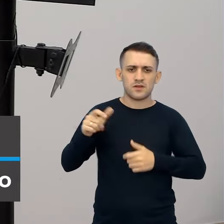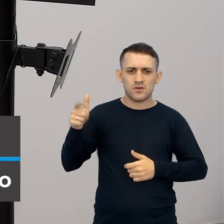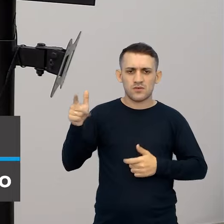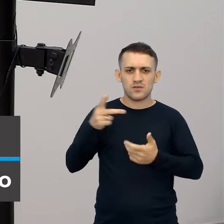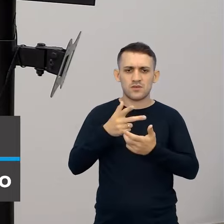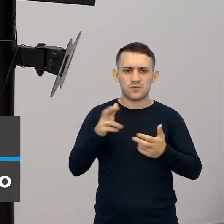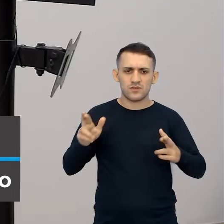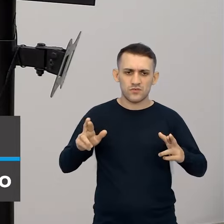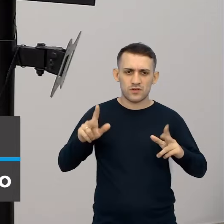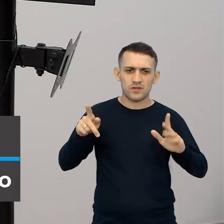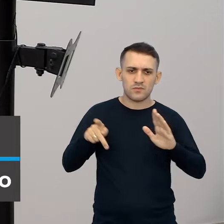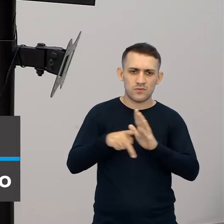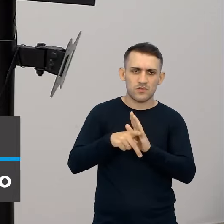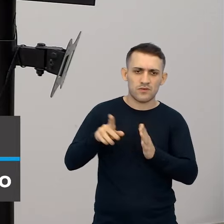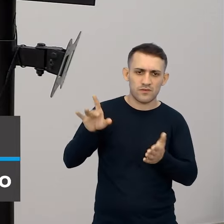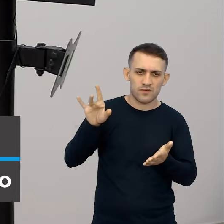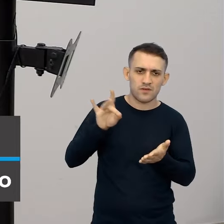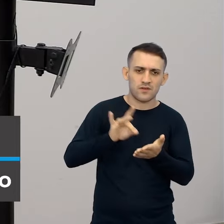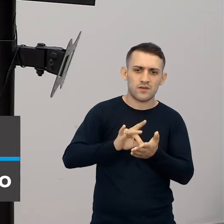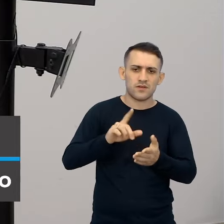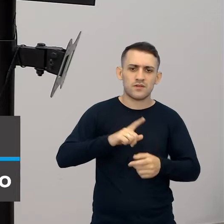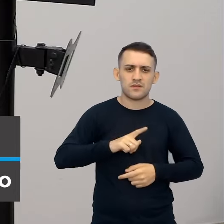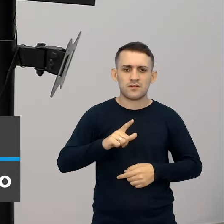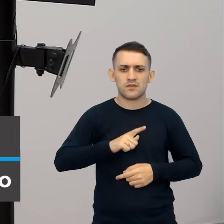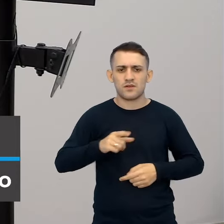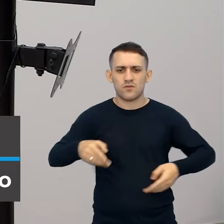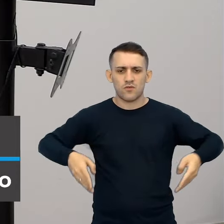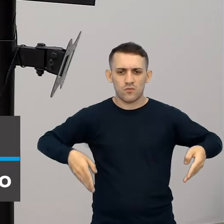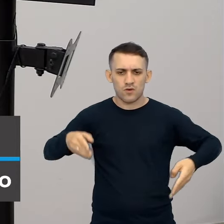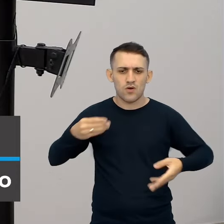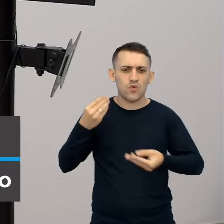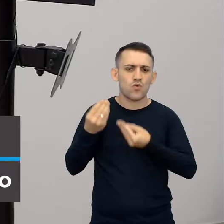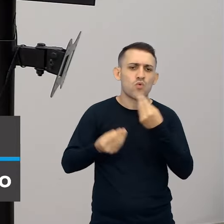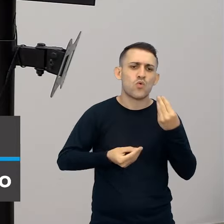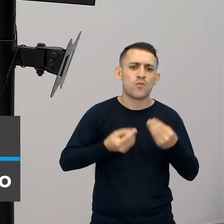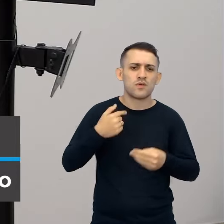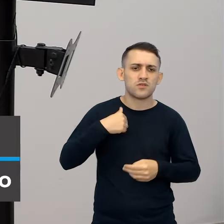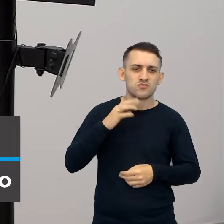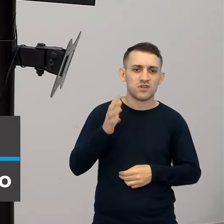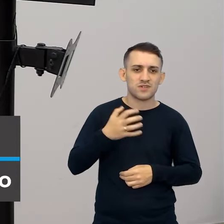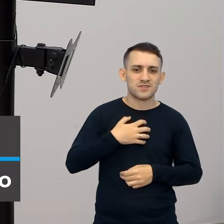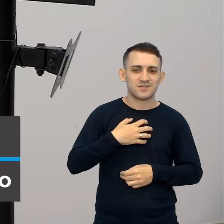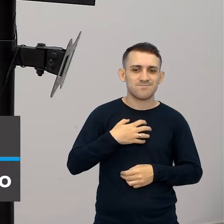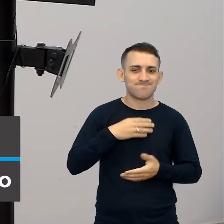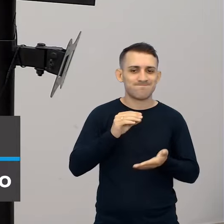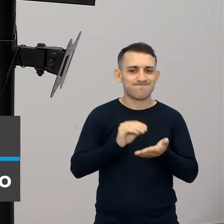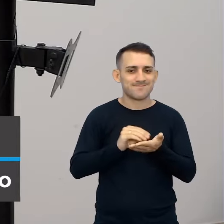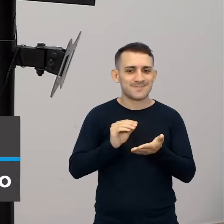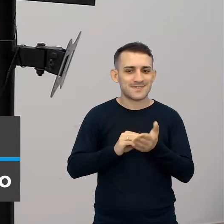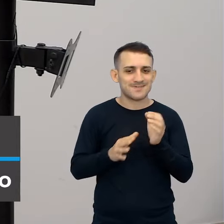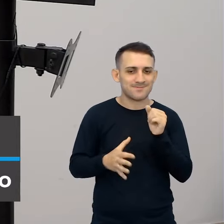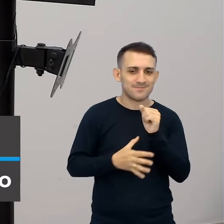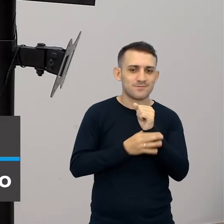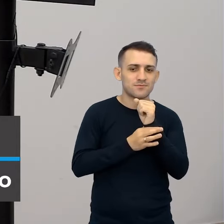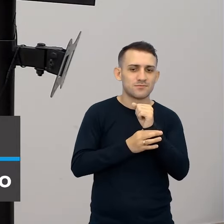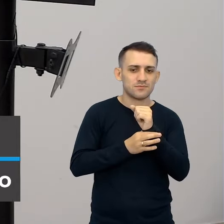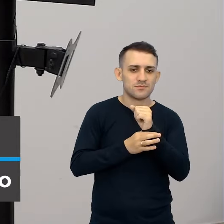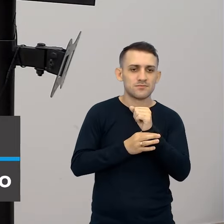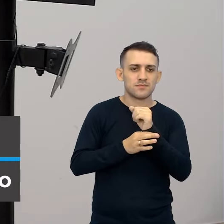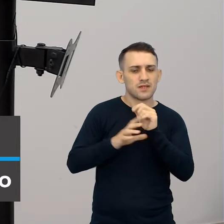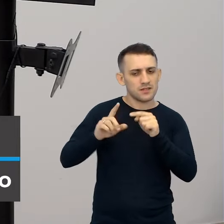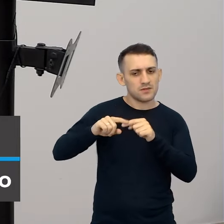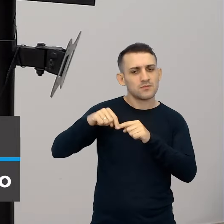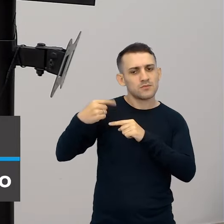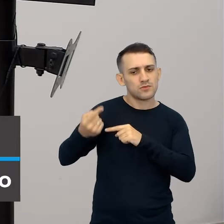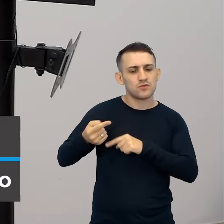de exatas, né? Da programação, da robótica. Como assim? Eu já me senti inseguro de pronto. Fui entender mais o